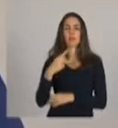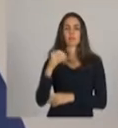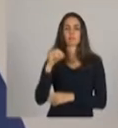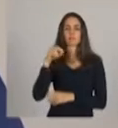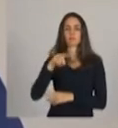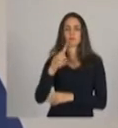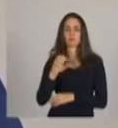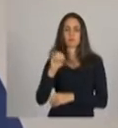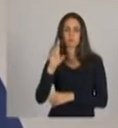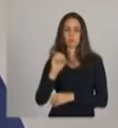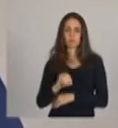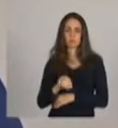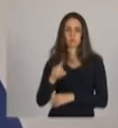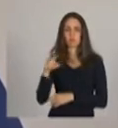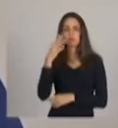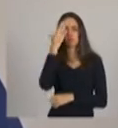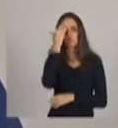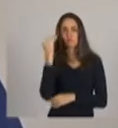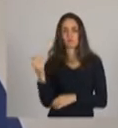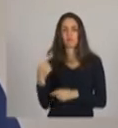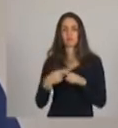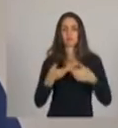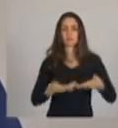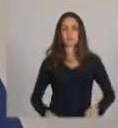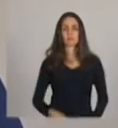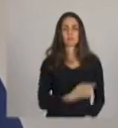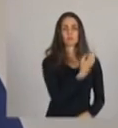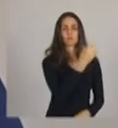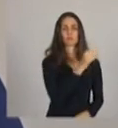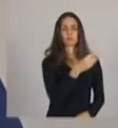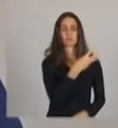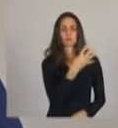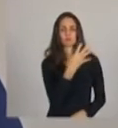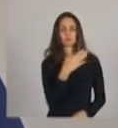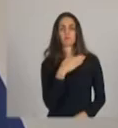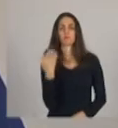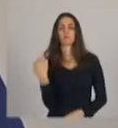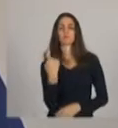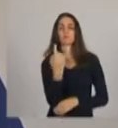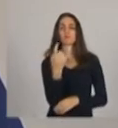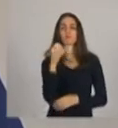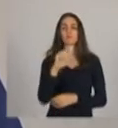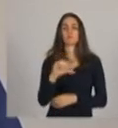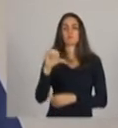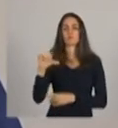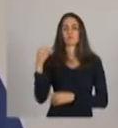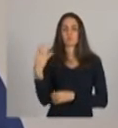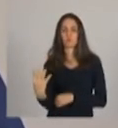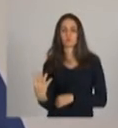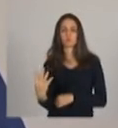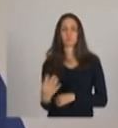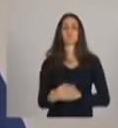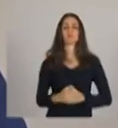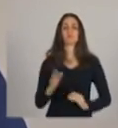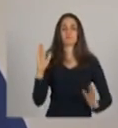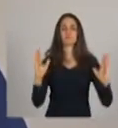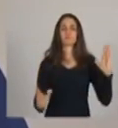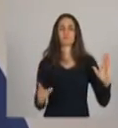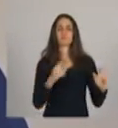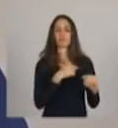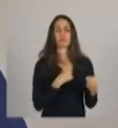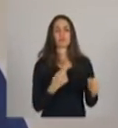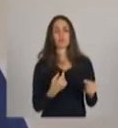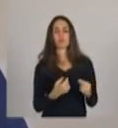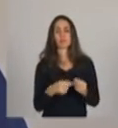Daly, que nasceu em 1934 e faleceu em 1994. Ele foi